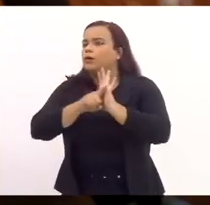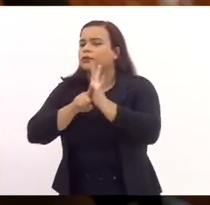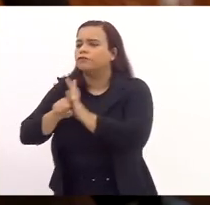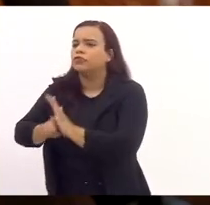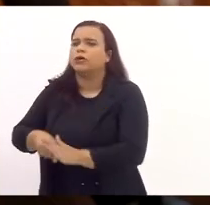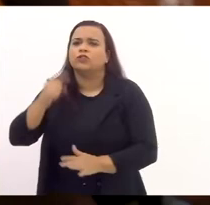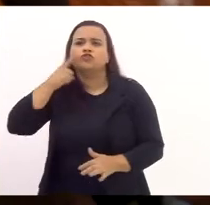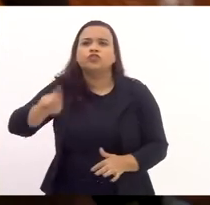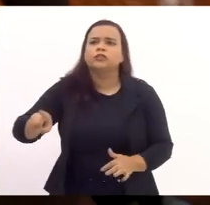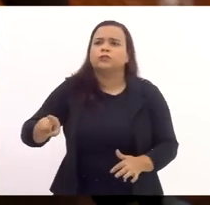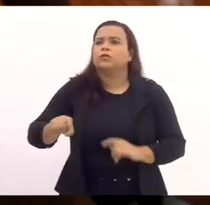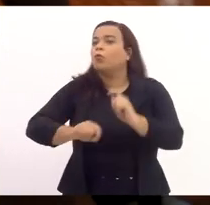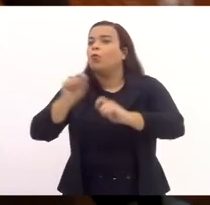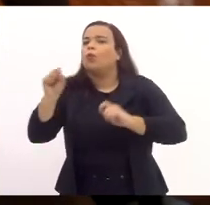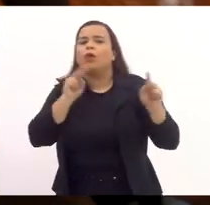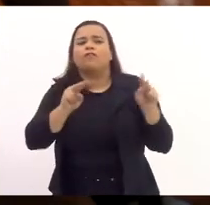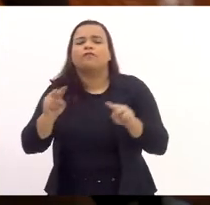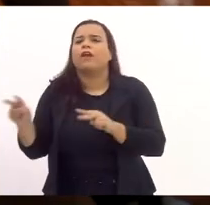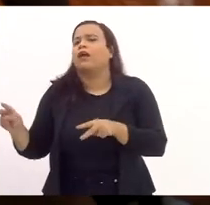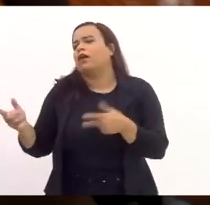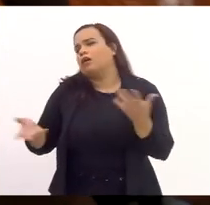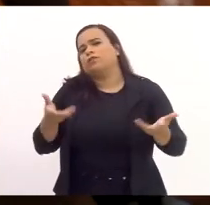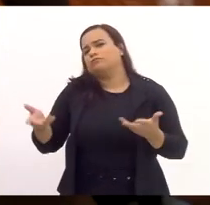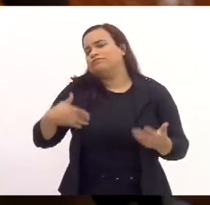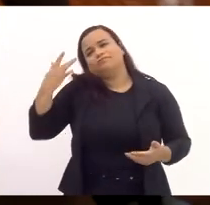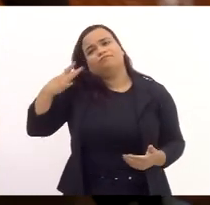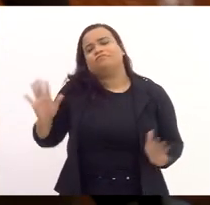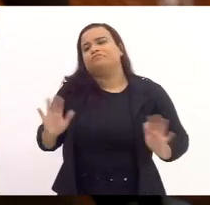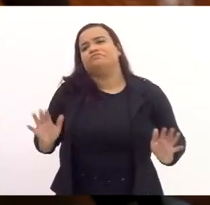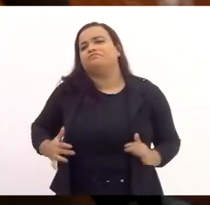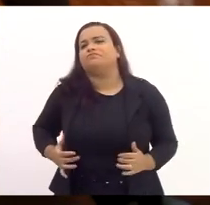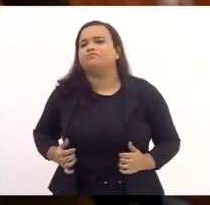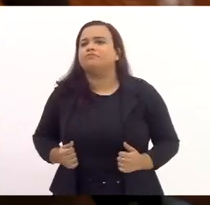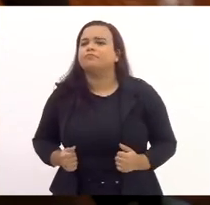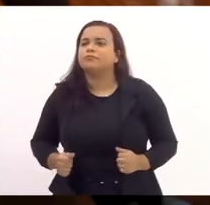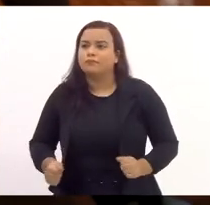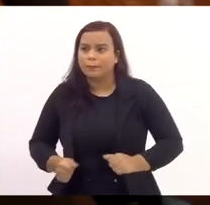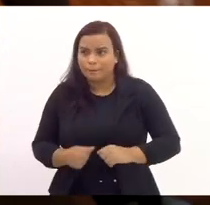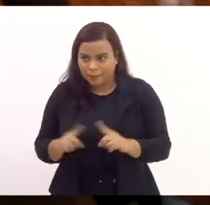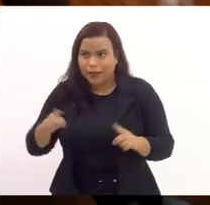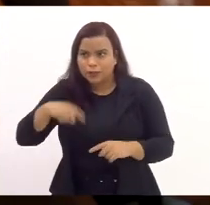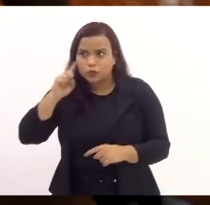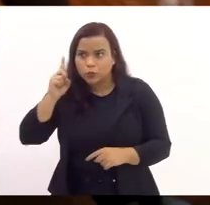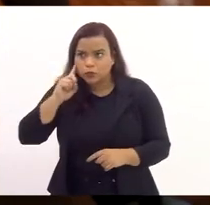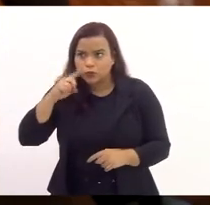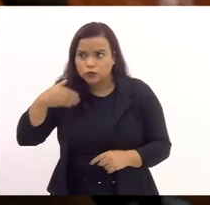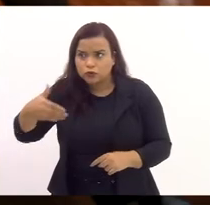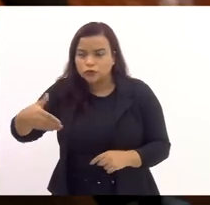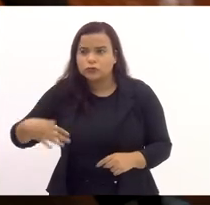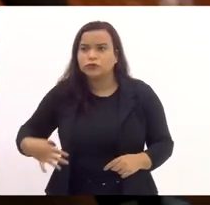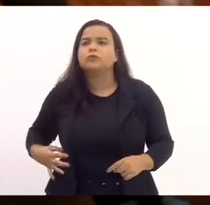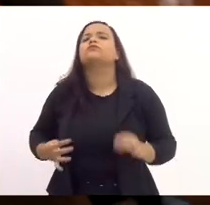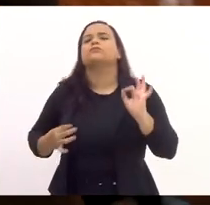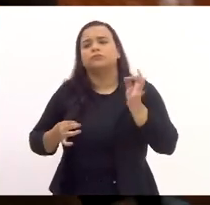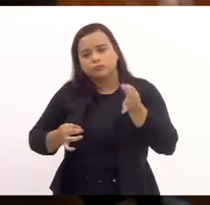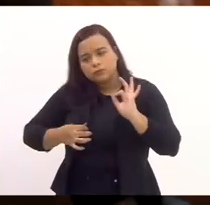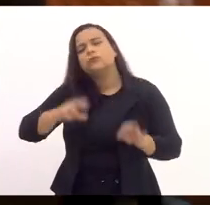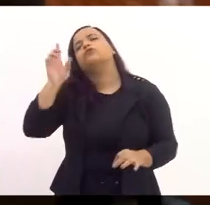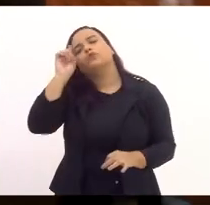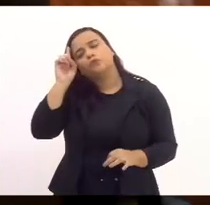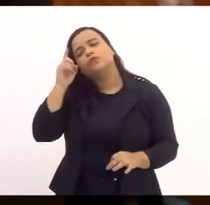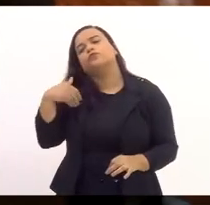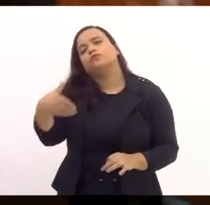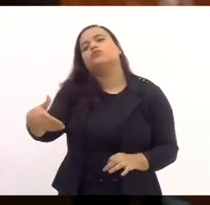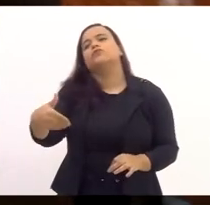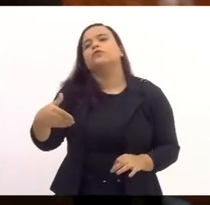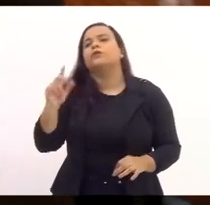dia, que itens são analisados no dia a dia. Mas tem fiscalizações diárias? Diárias. É como eu falei aqui anteriormente, eu me comprometo a